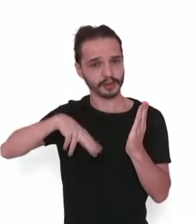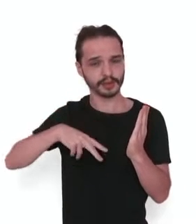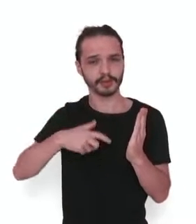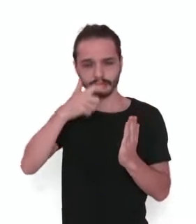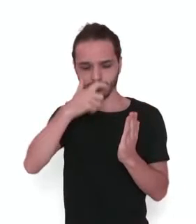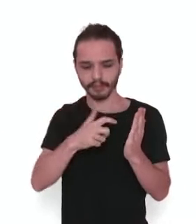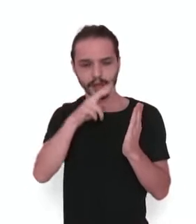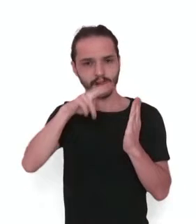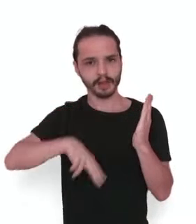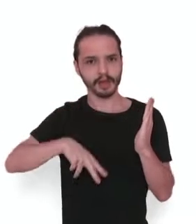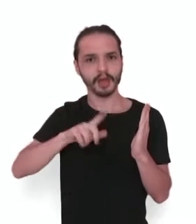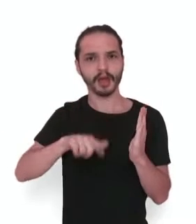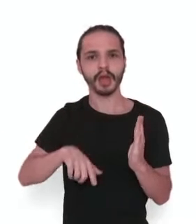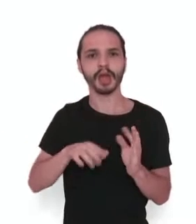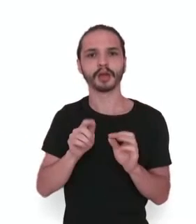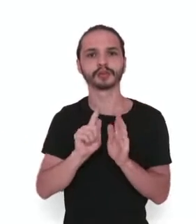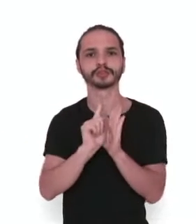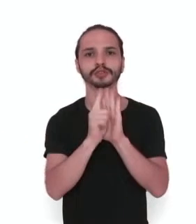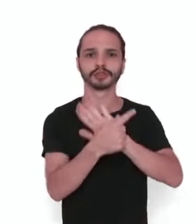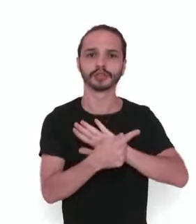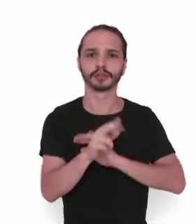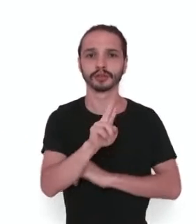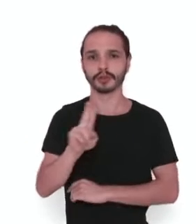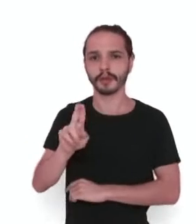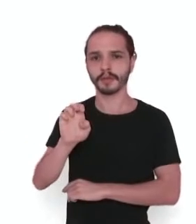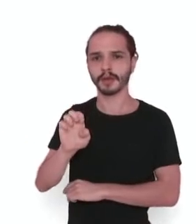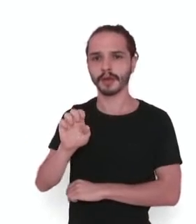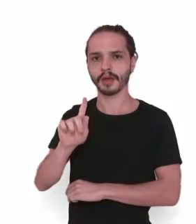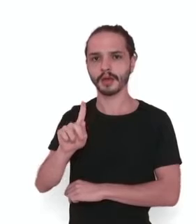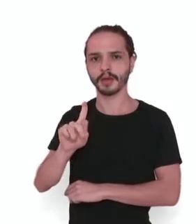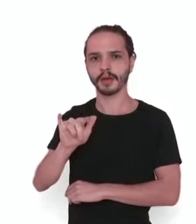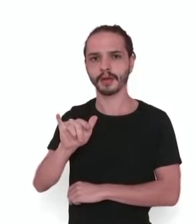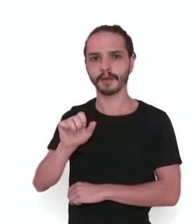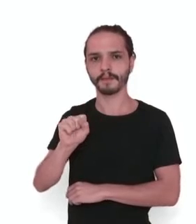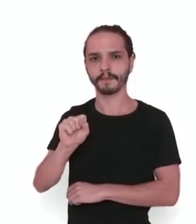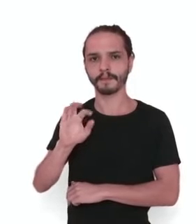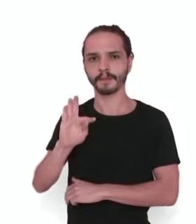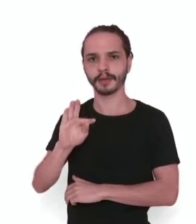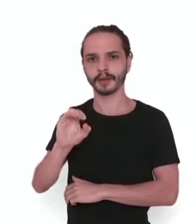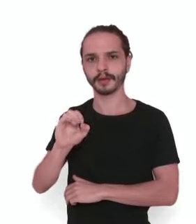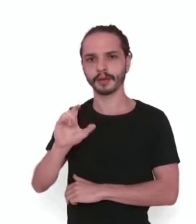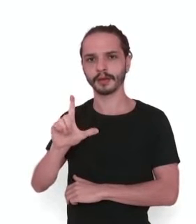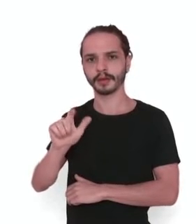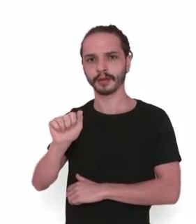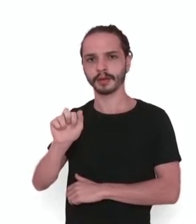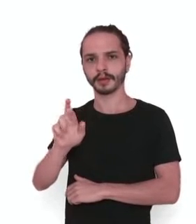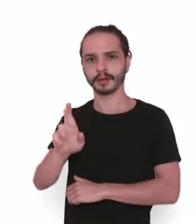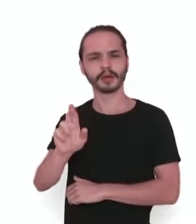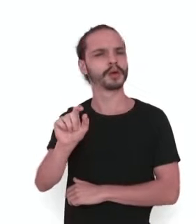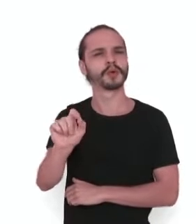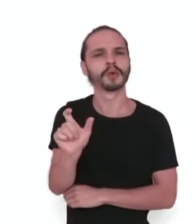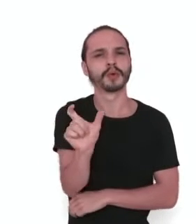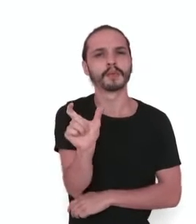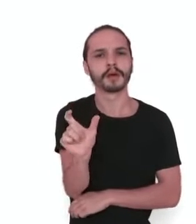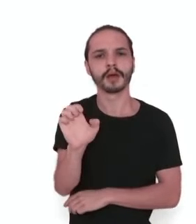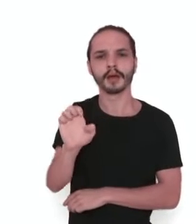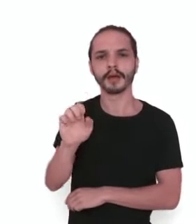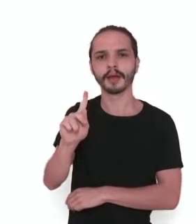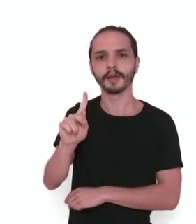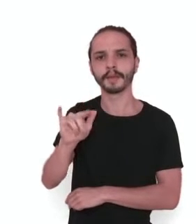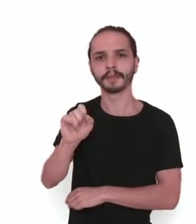gênero epistolar. Olha que informação nova para vocês, Gênero epistolar. Então, epistolar é